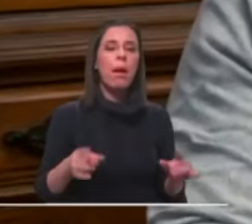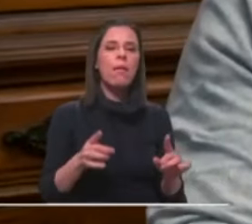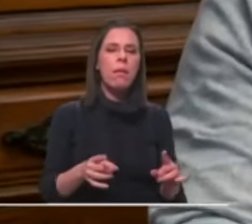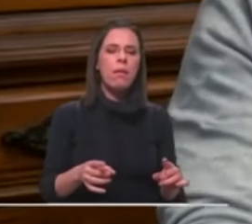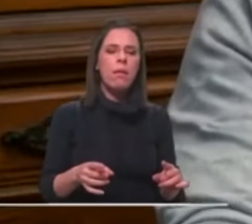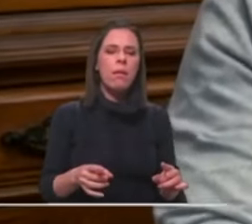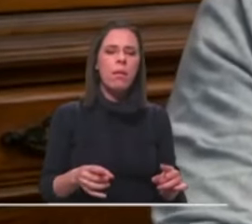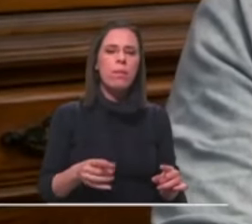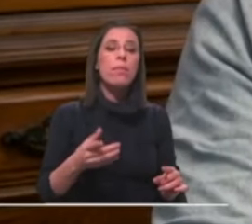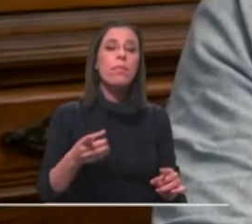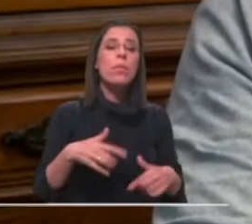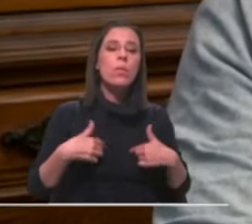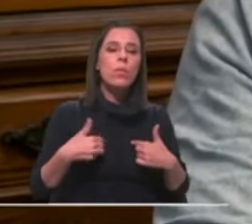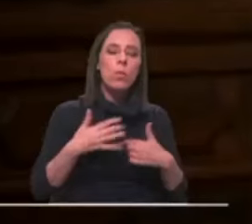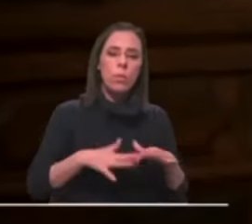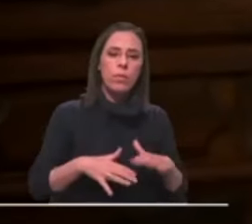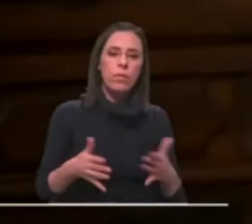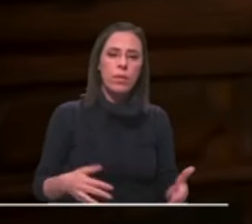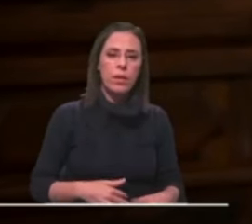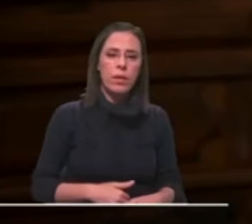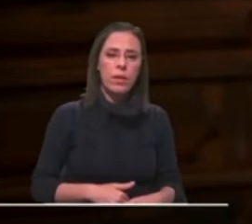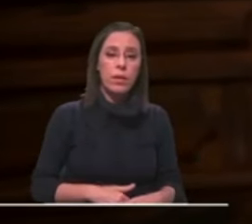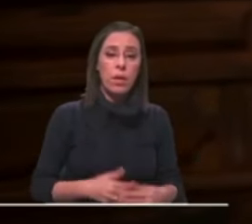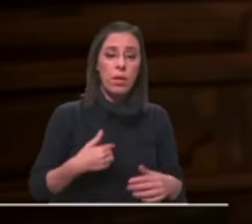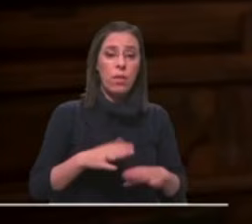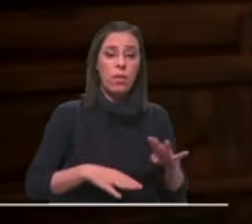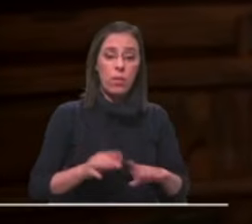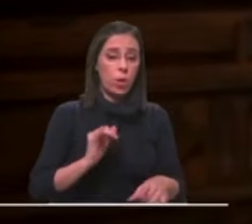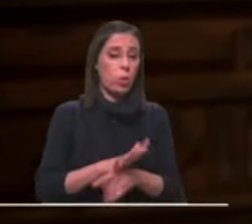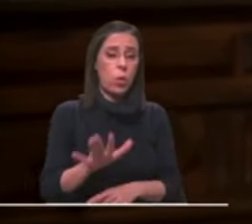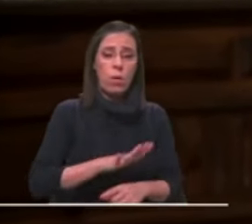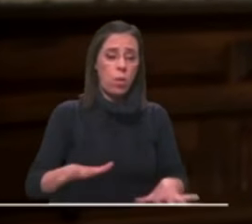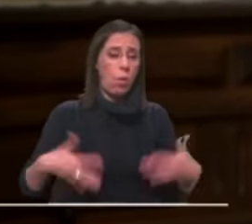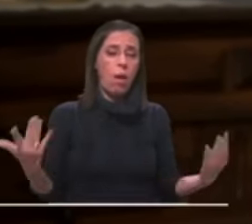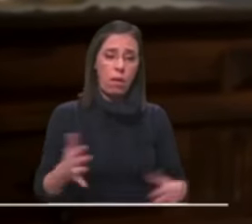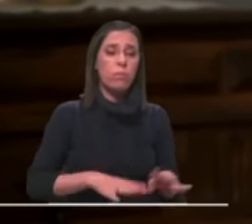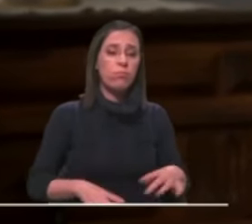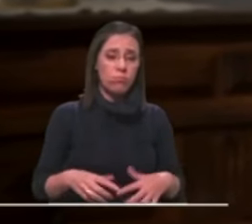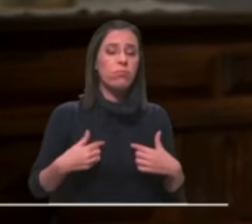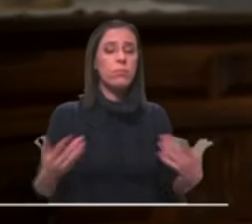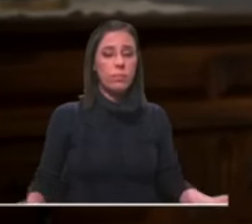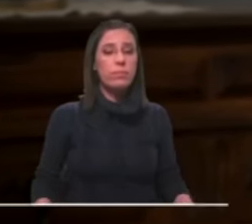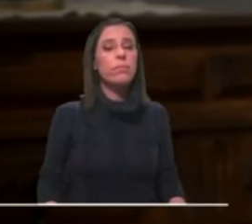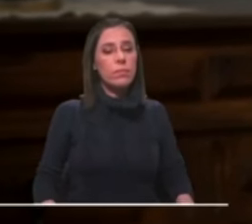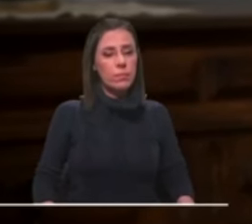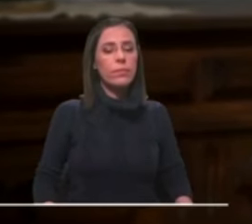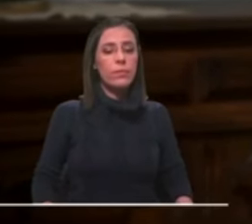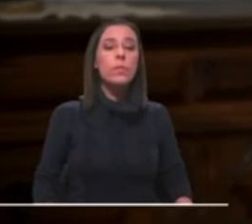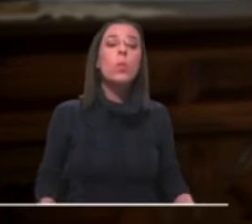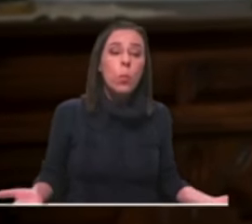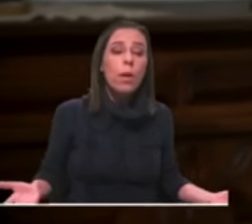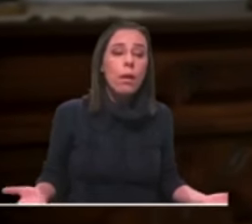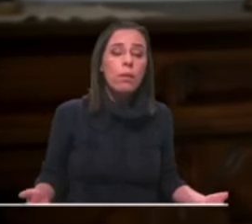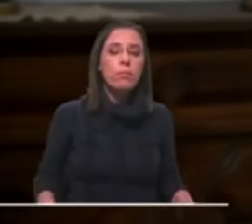isso, o que é que o Dionísio fez? Fiz o que fazia noutra situação qualquer. Sim. Que foi o quê?